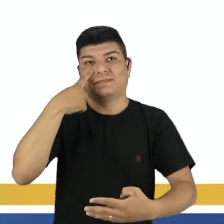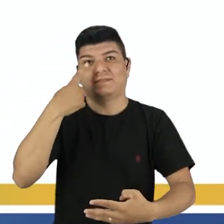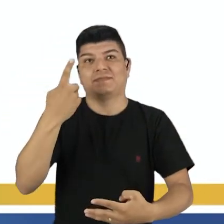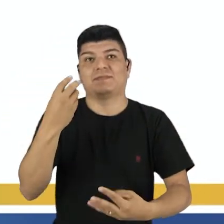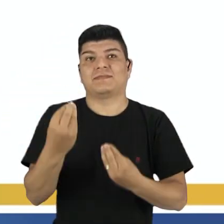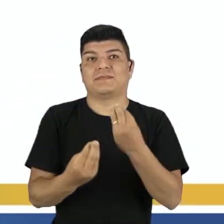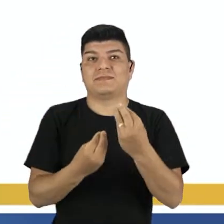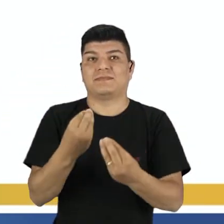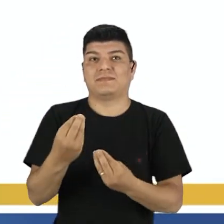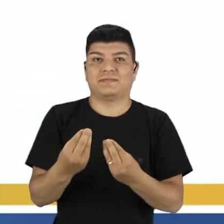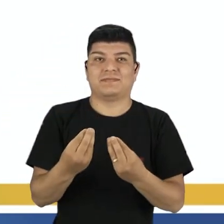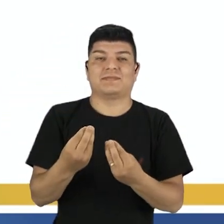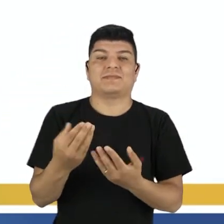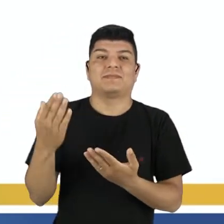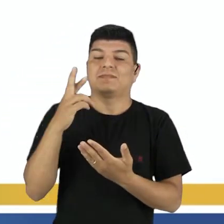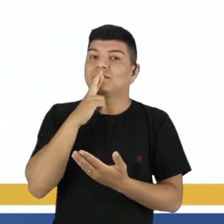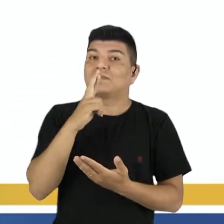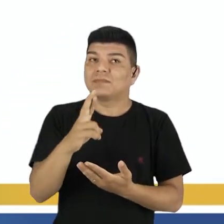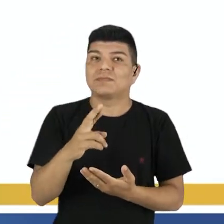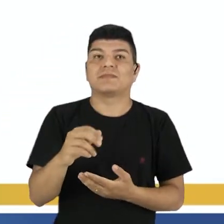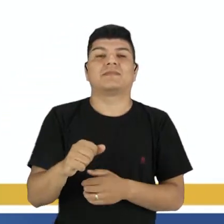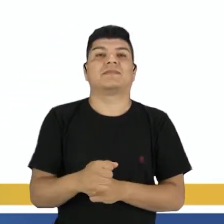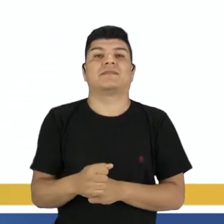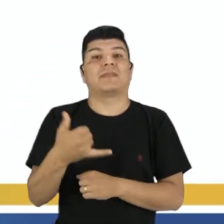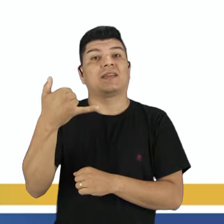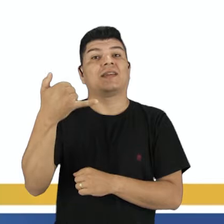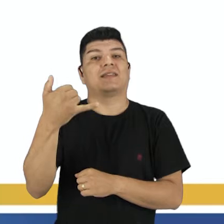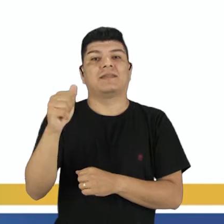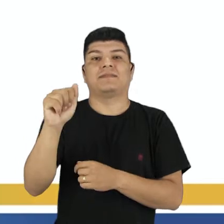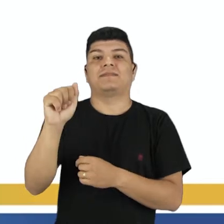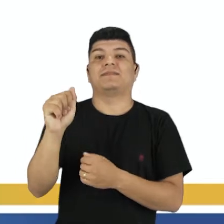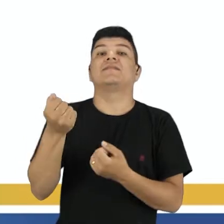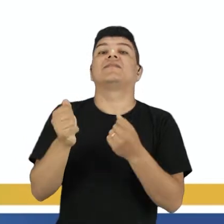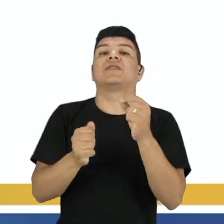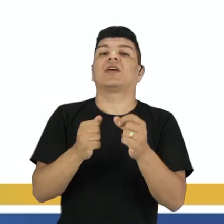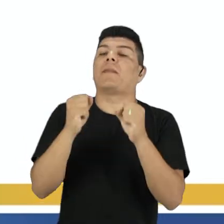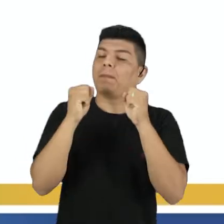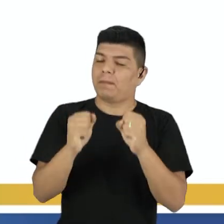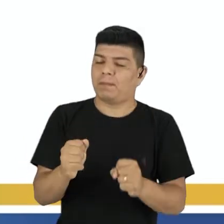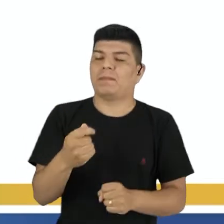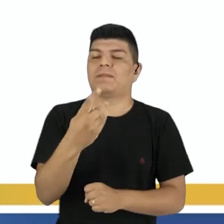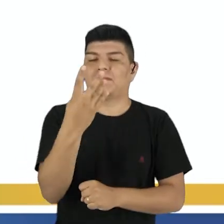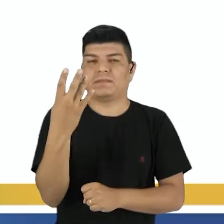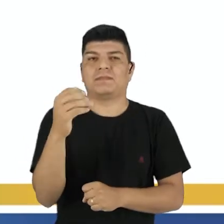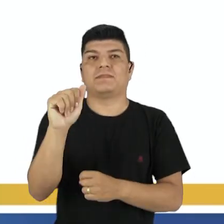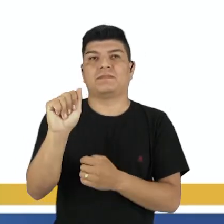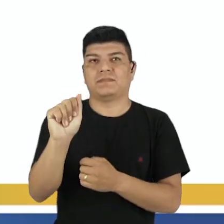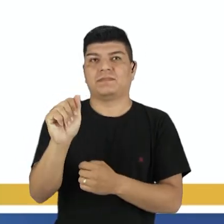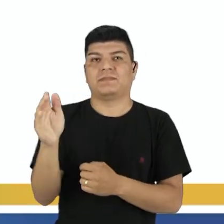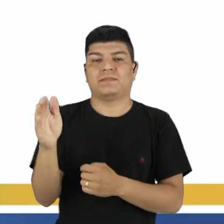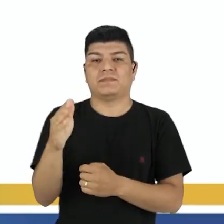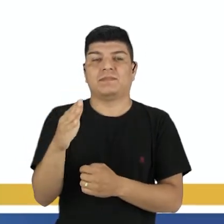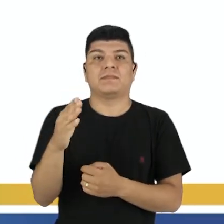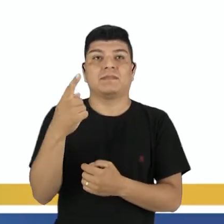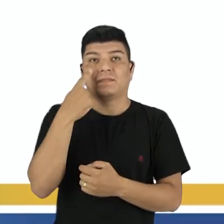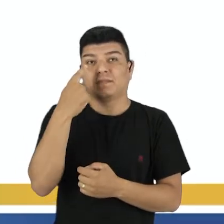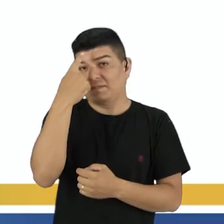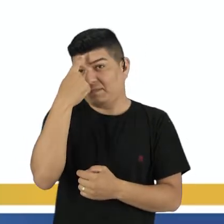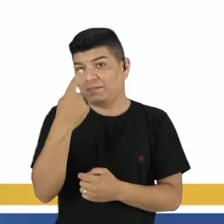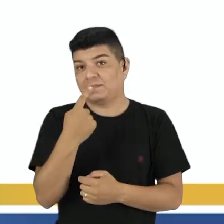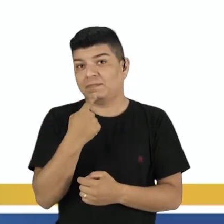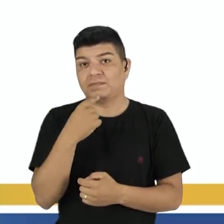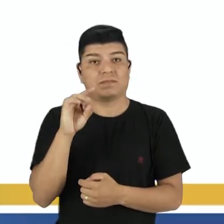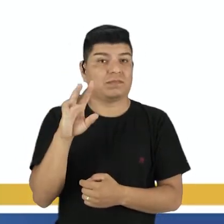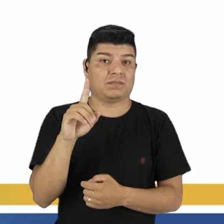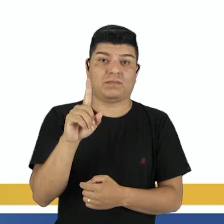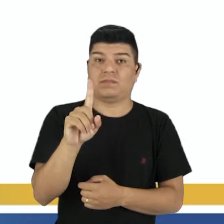ver como é que fica a resposta aí. Pen, caneta, substantivo contável. Porém, aí na imagem eu só tenho